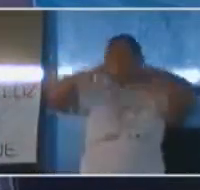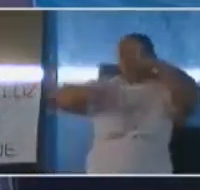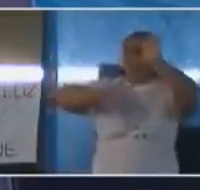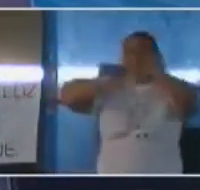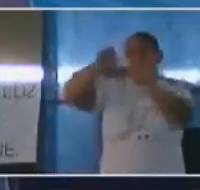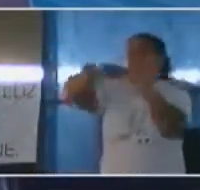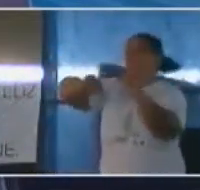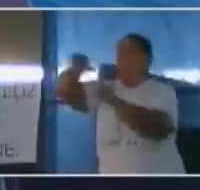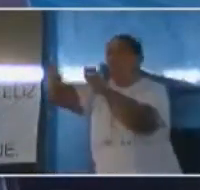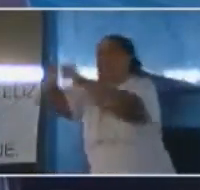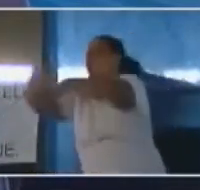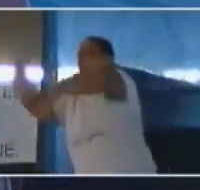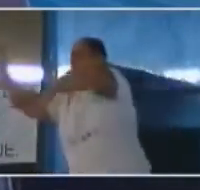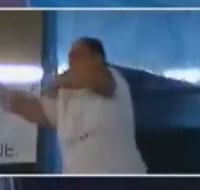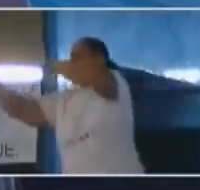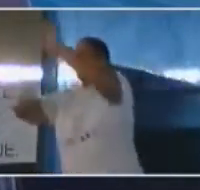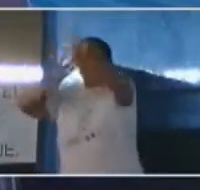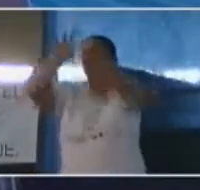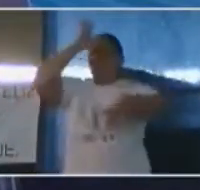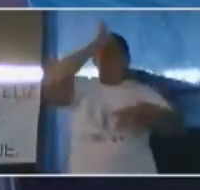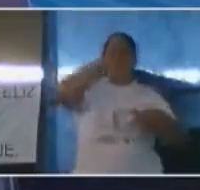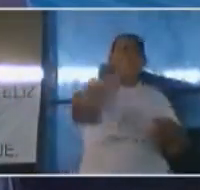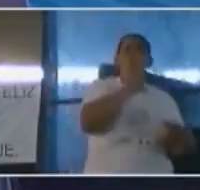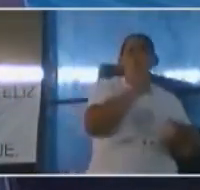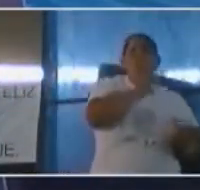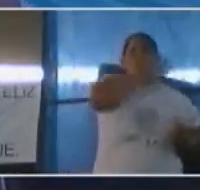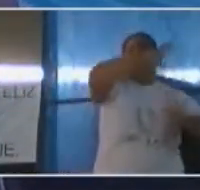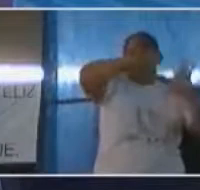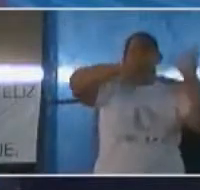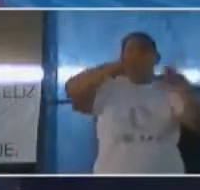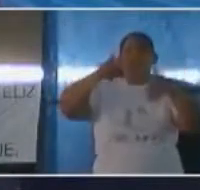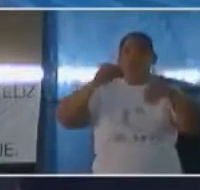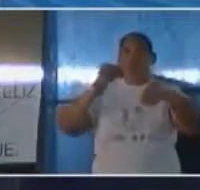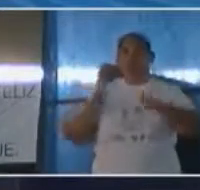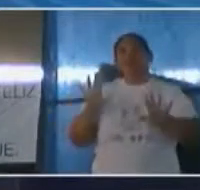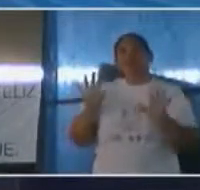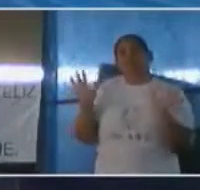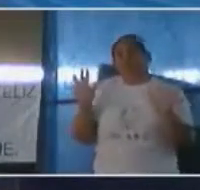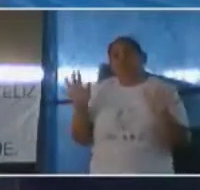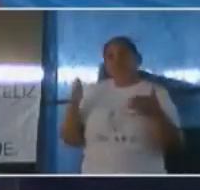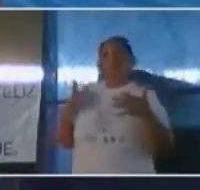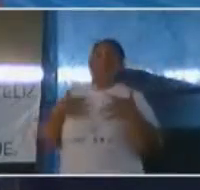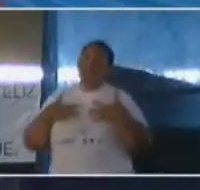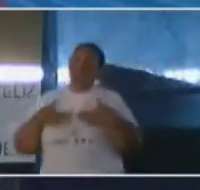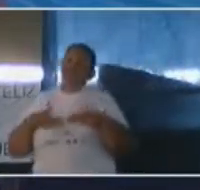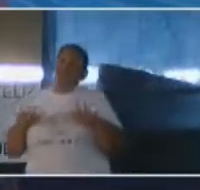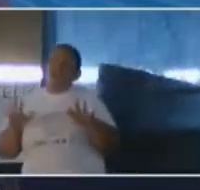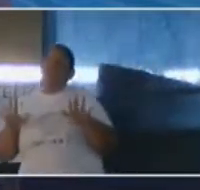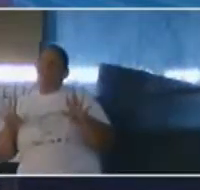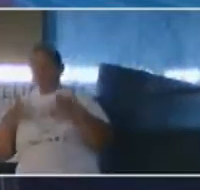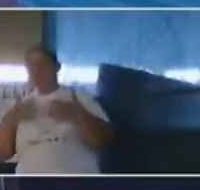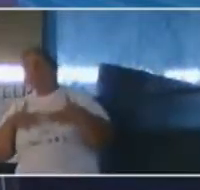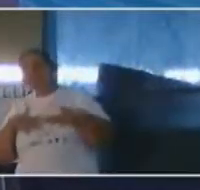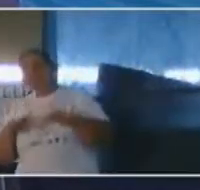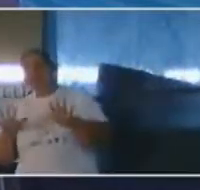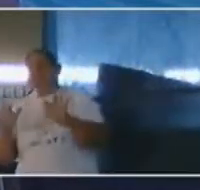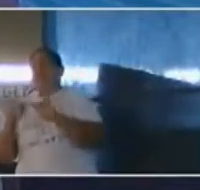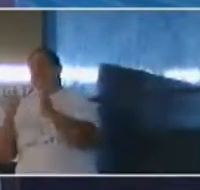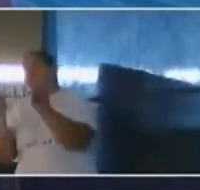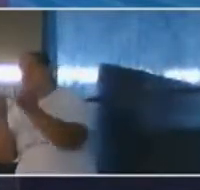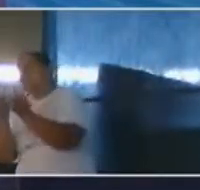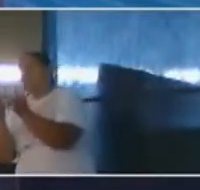de lugar, vivem outras experiências. Algumas preferem lugares tranquilos, lugares